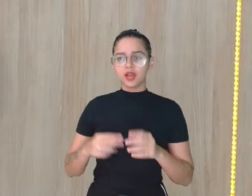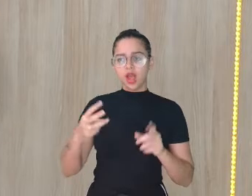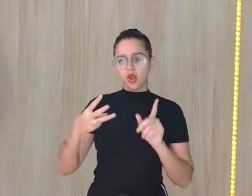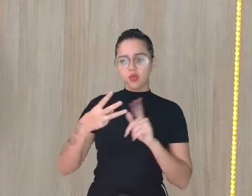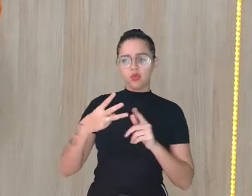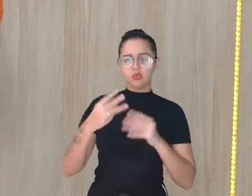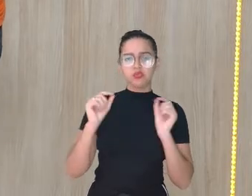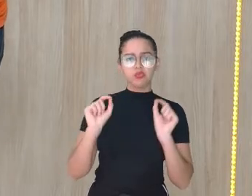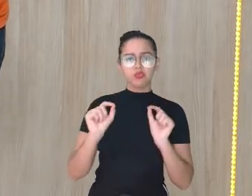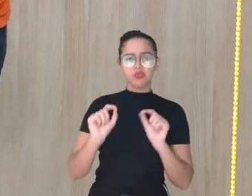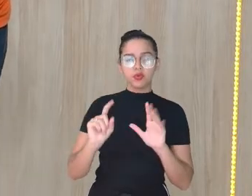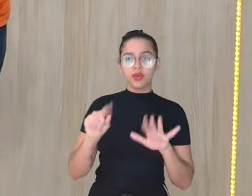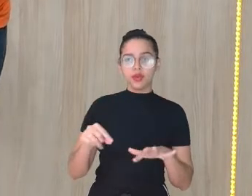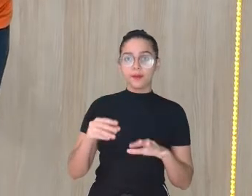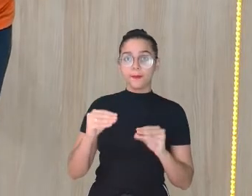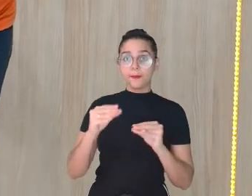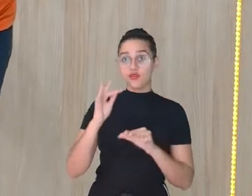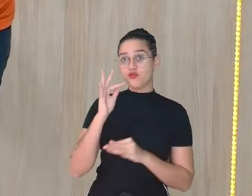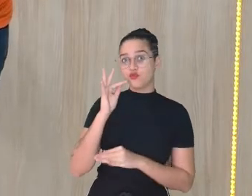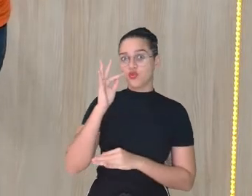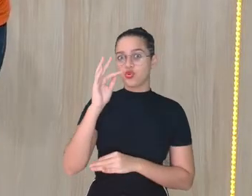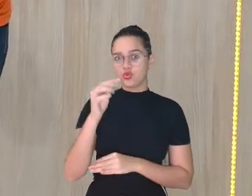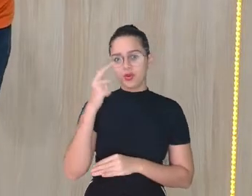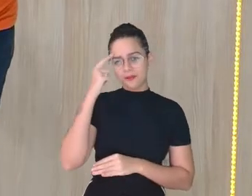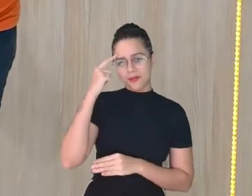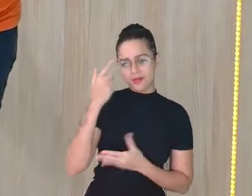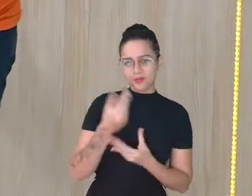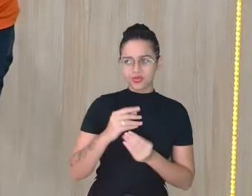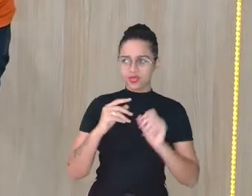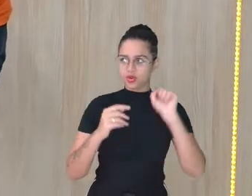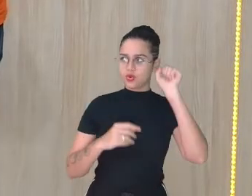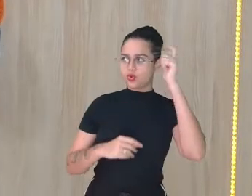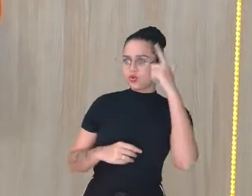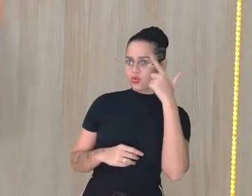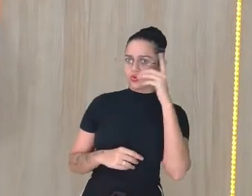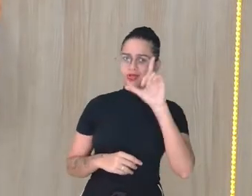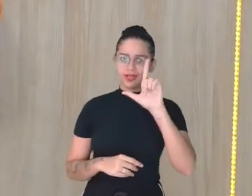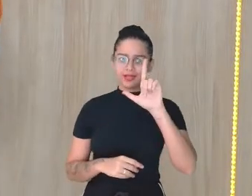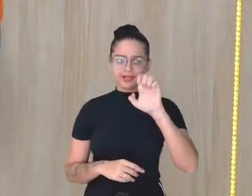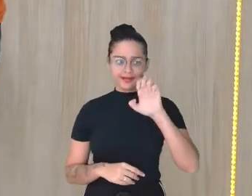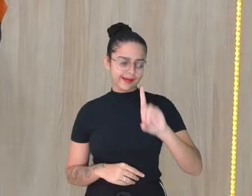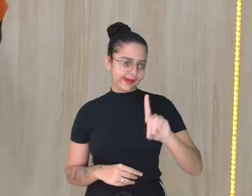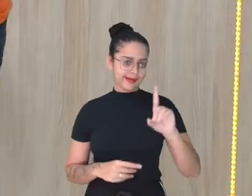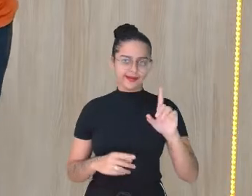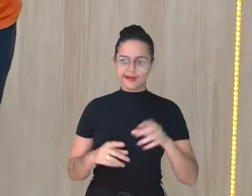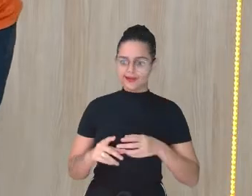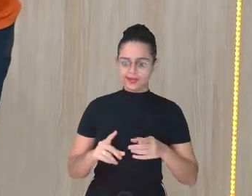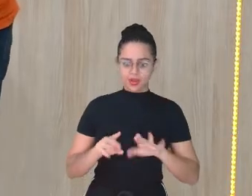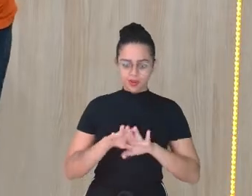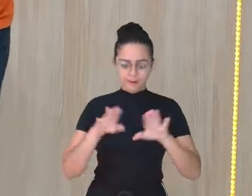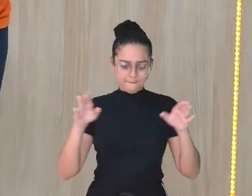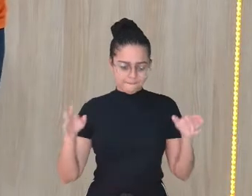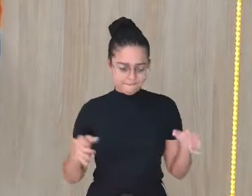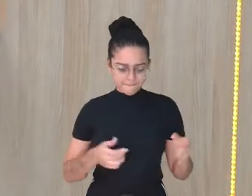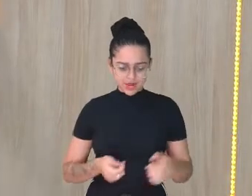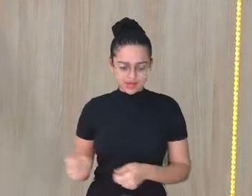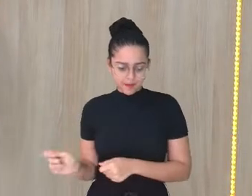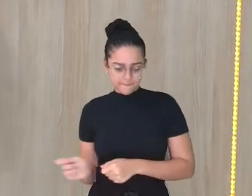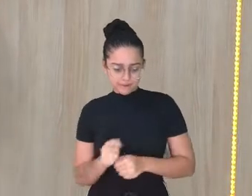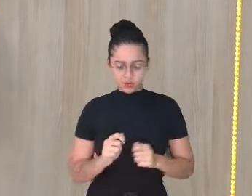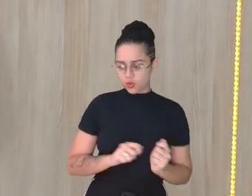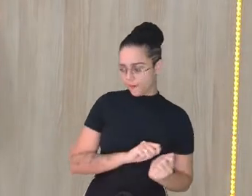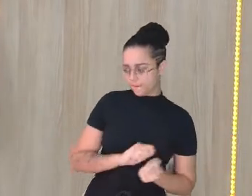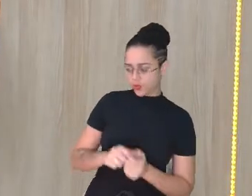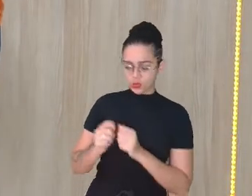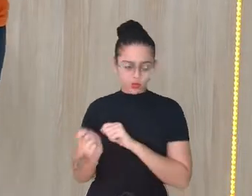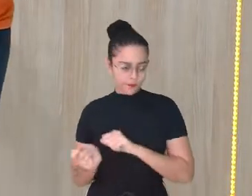high-tech, que é aquela bem futurista, com bastante luz de LED, com uma mesa de ping-pong